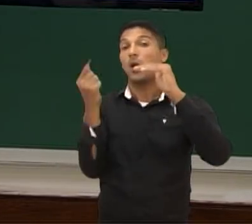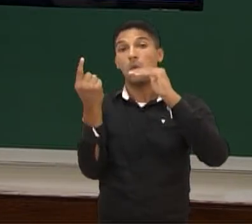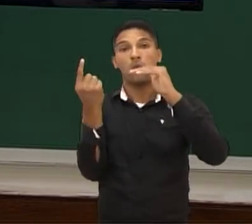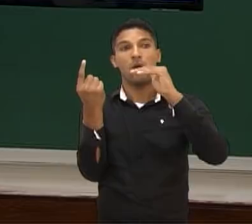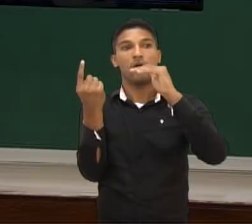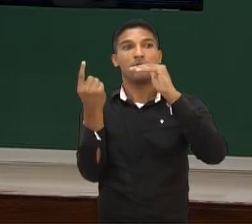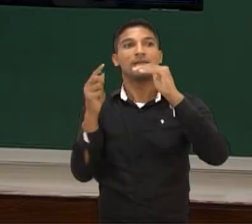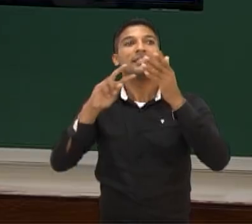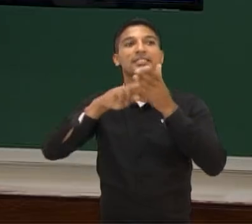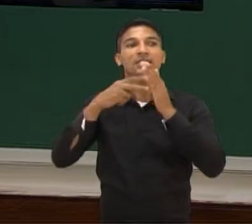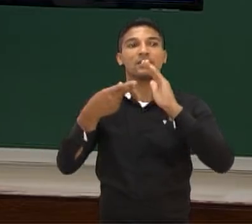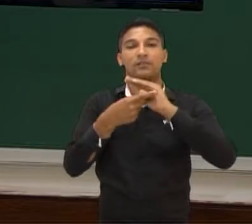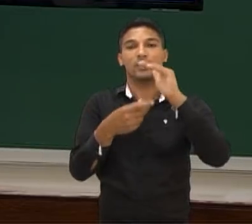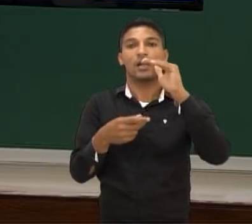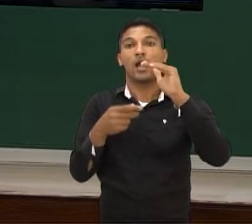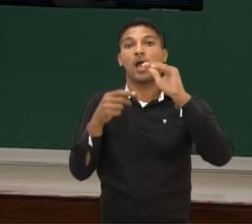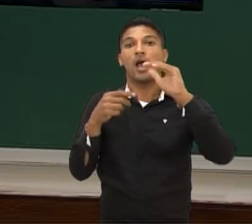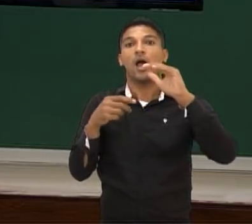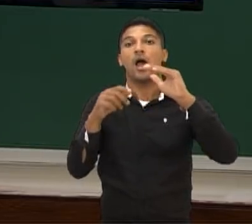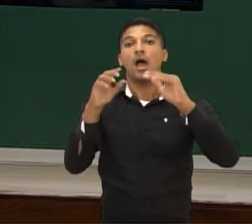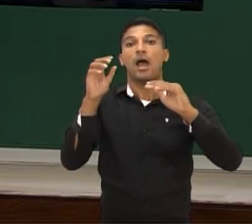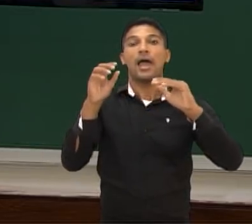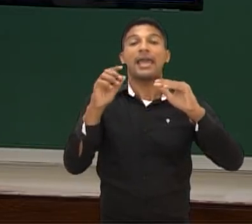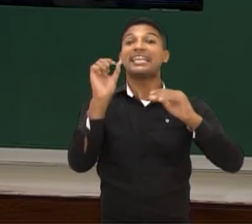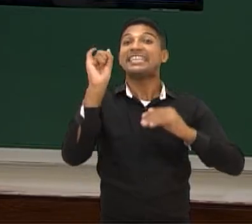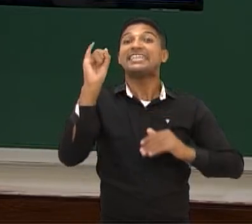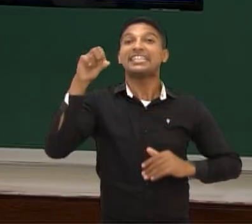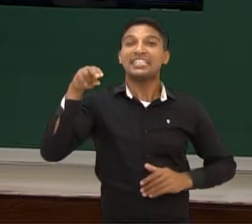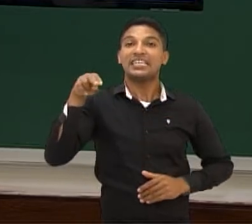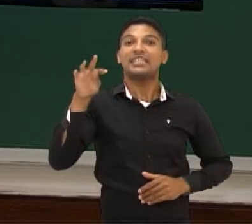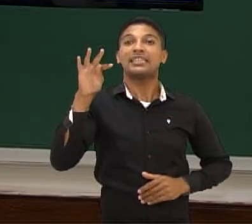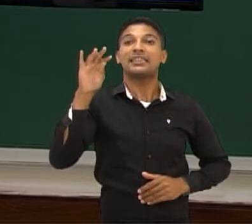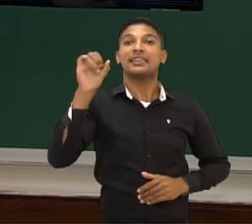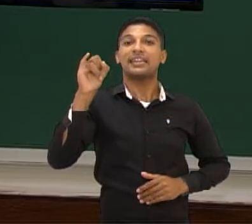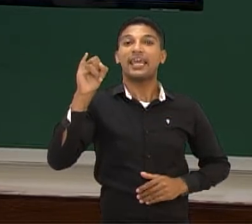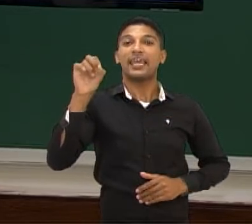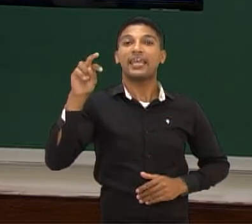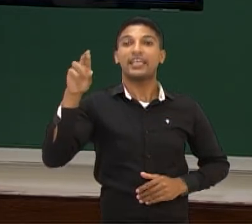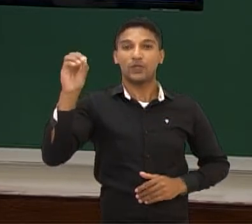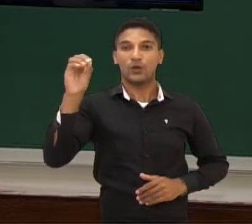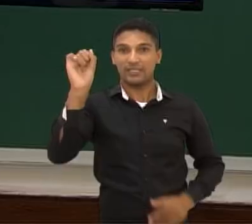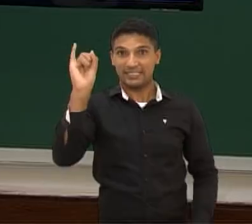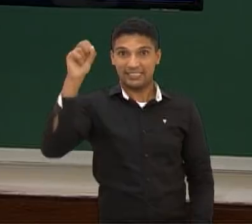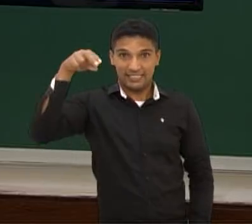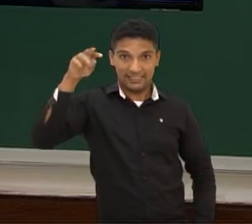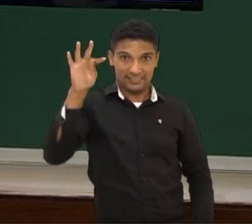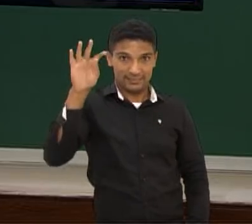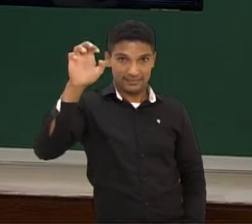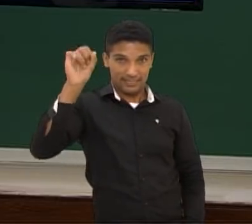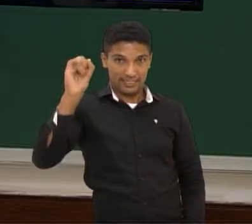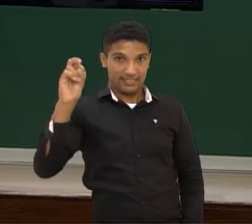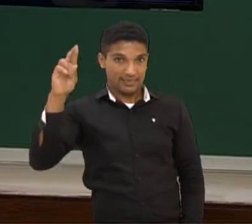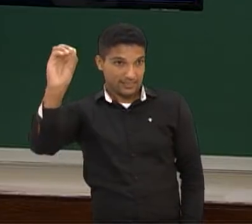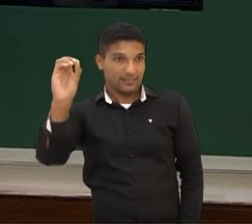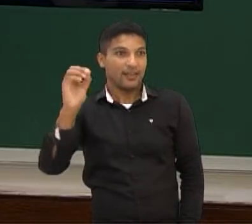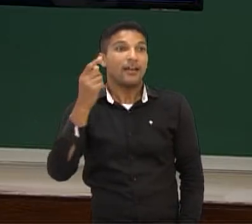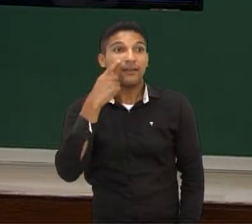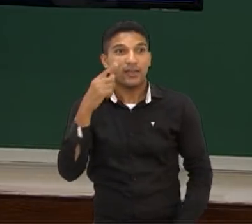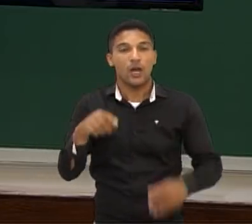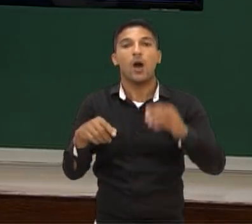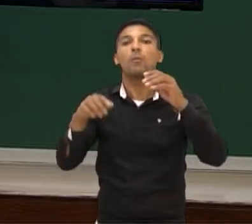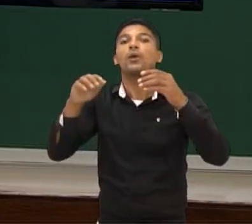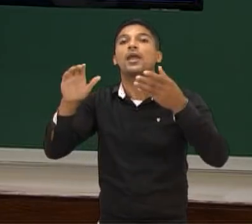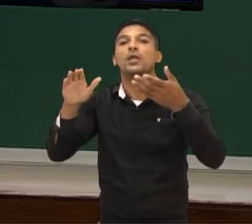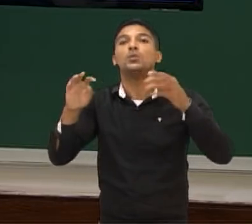quê? Está pintado em 1 inteiro. E aqui também, pintado 1 inteiro, certo? E aqui